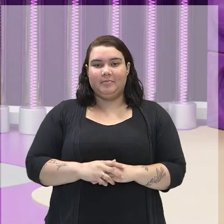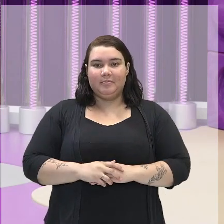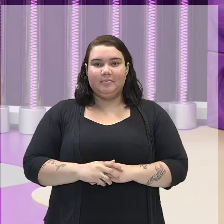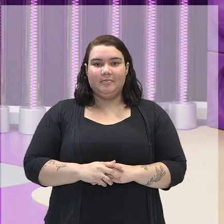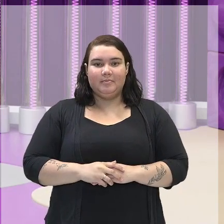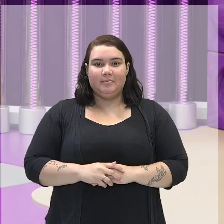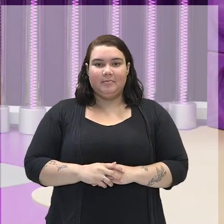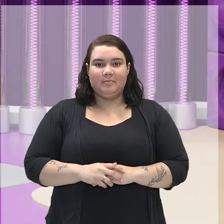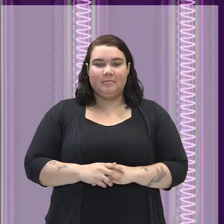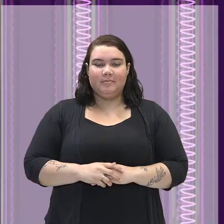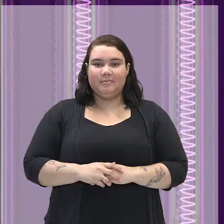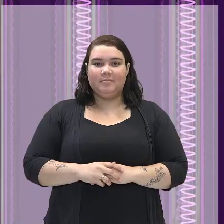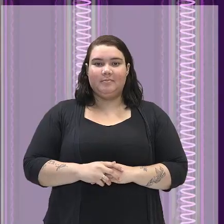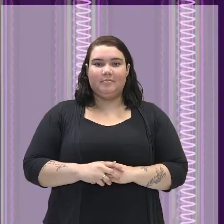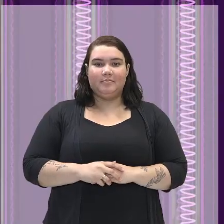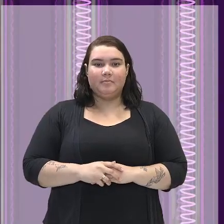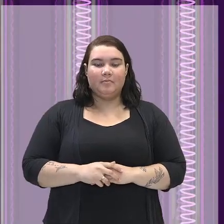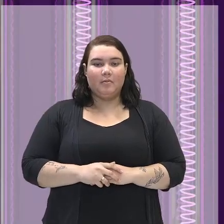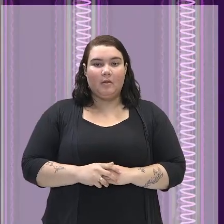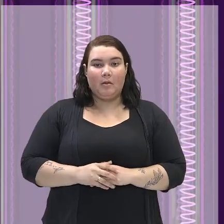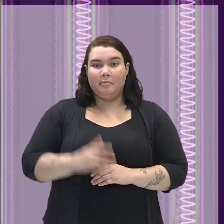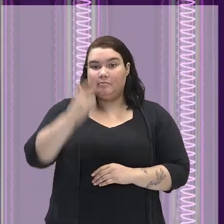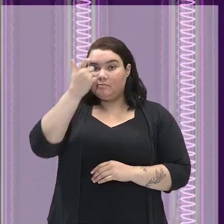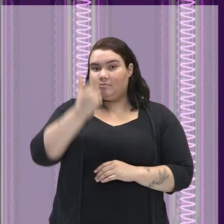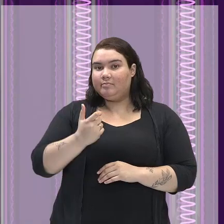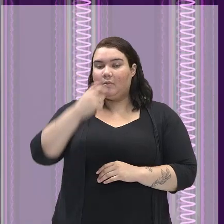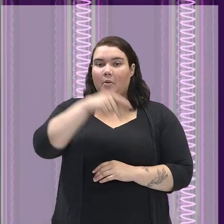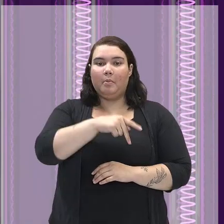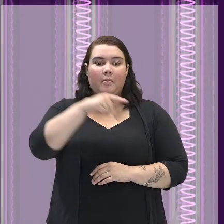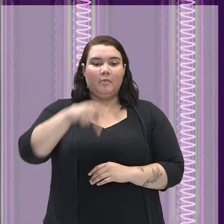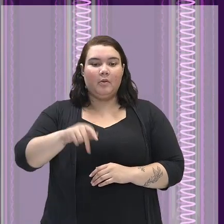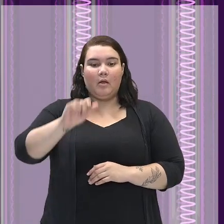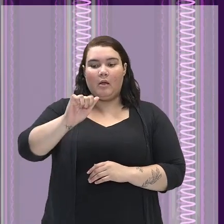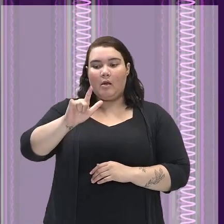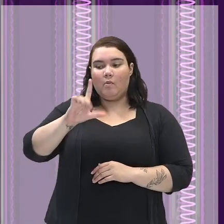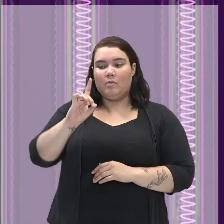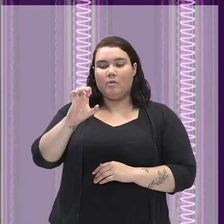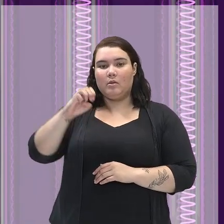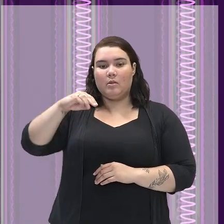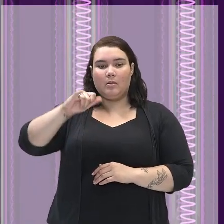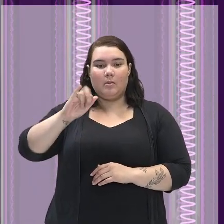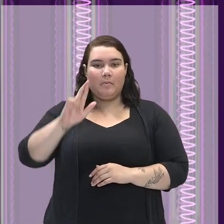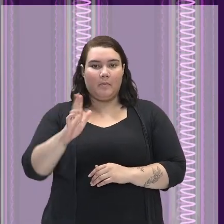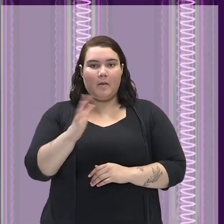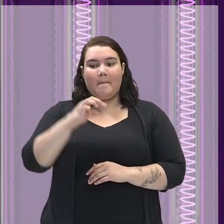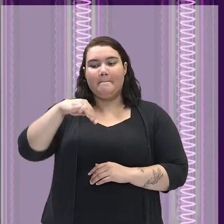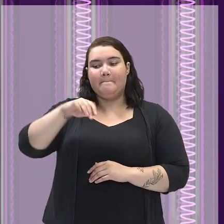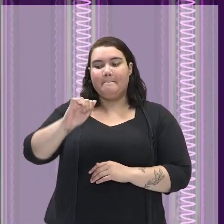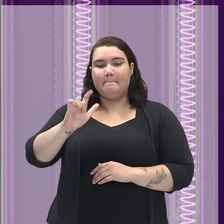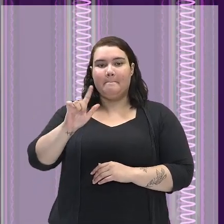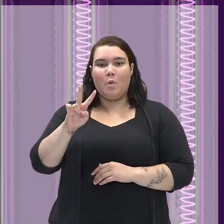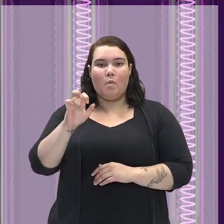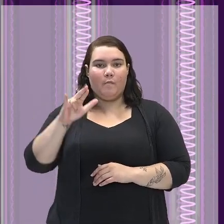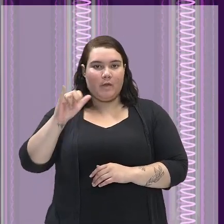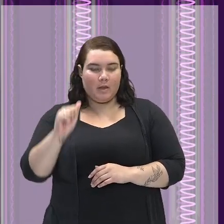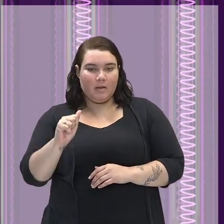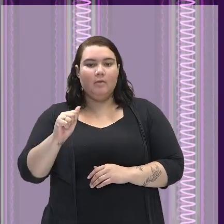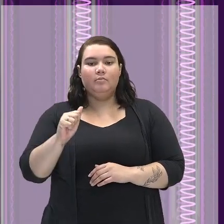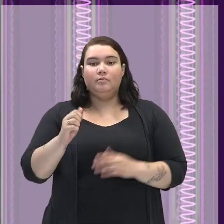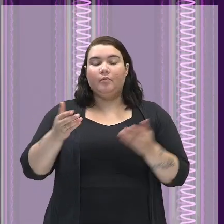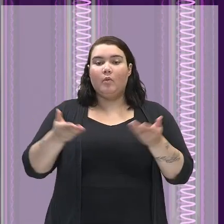Fundamental 2. Eu sou o professor Aldemir Malveira e